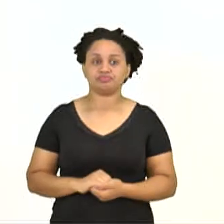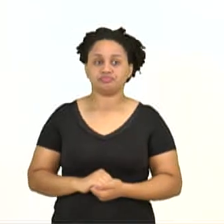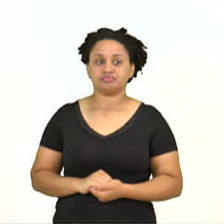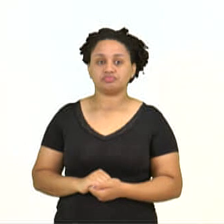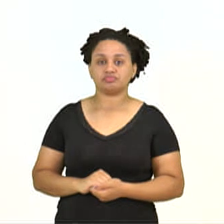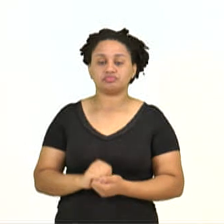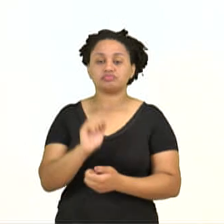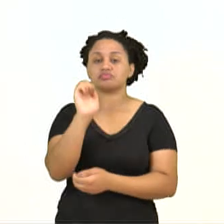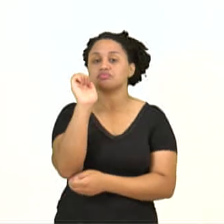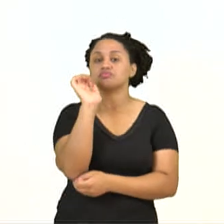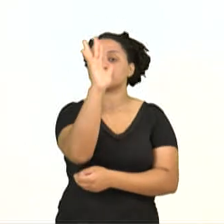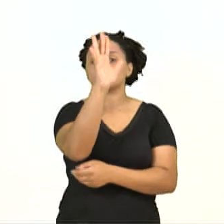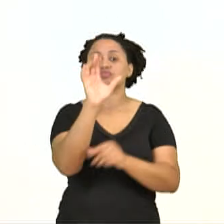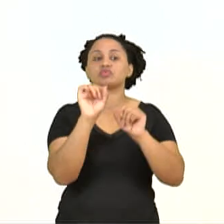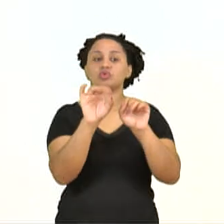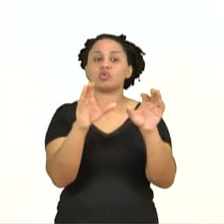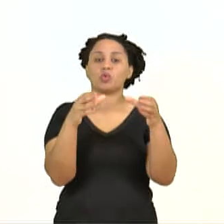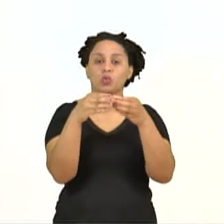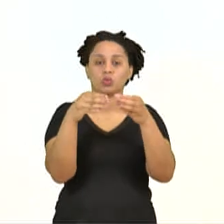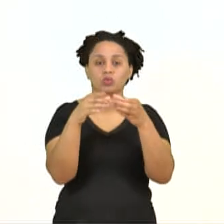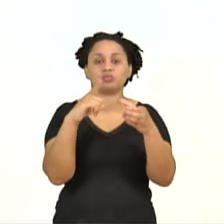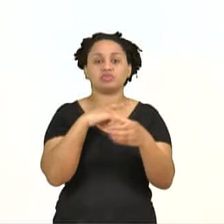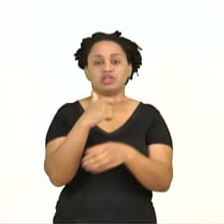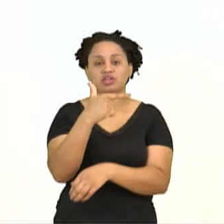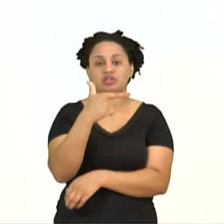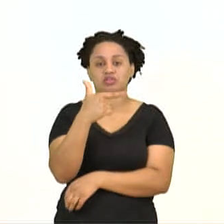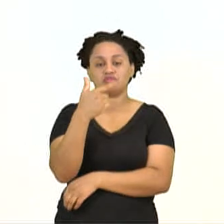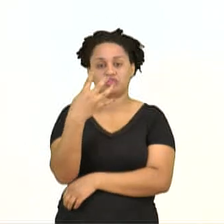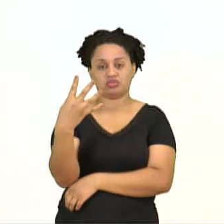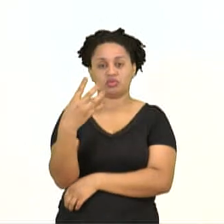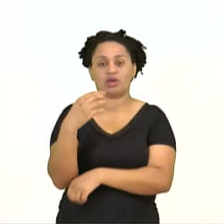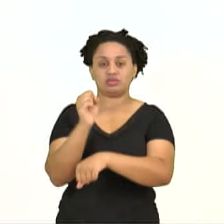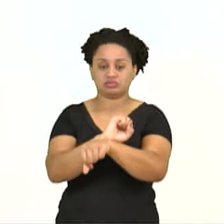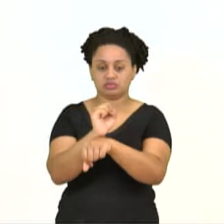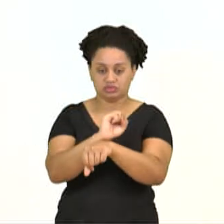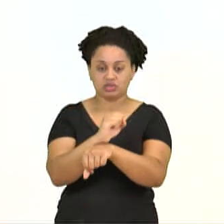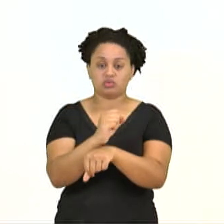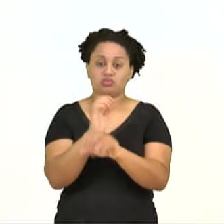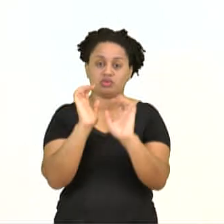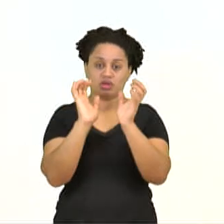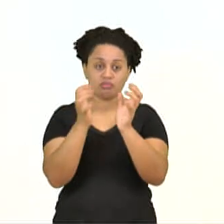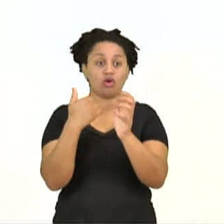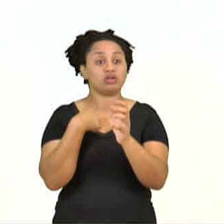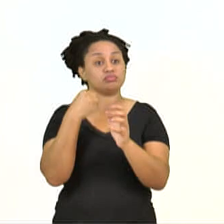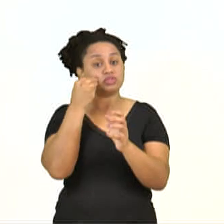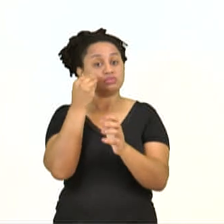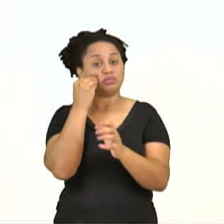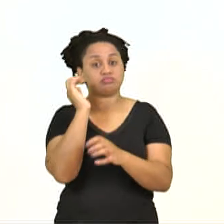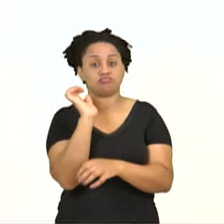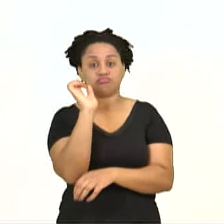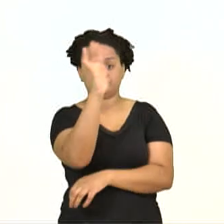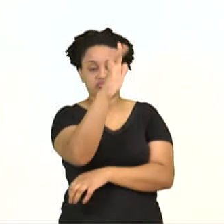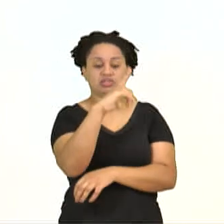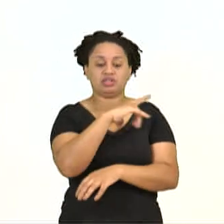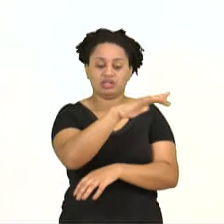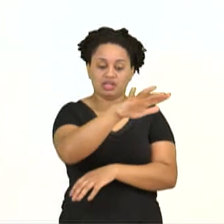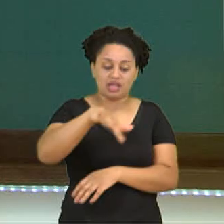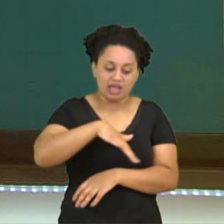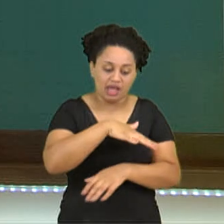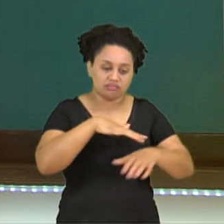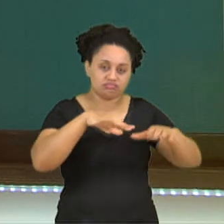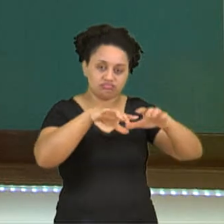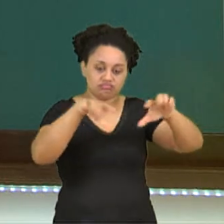O arremesso. A equipe possui 24 segundos de posse de bola para tentar um arremesso. Tem a área do garrafão